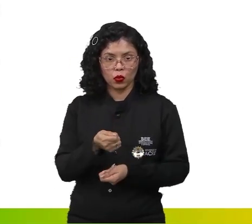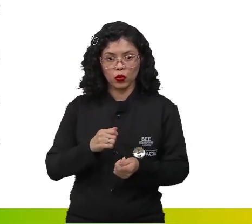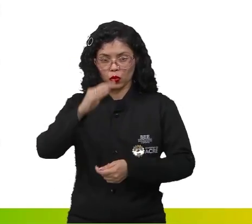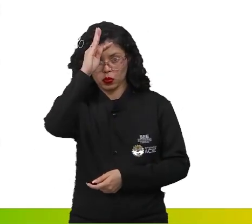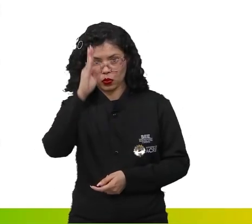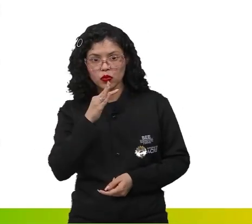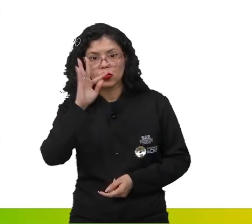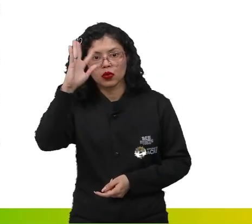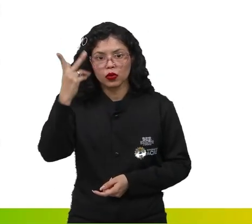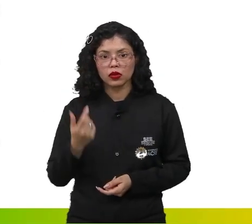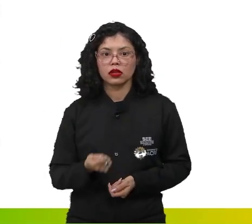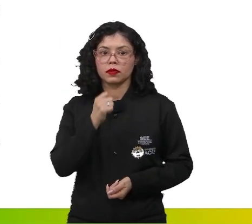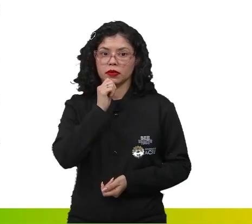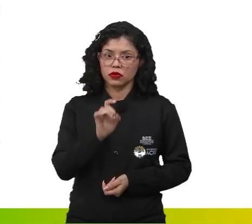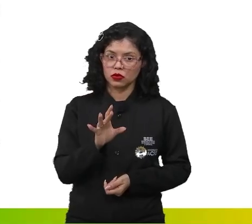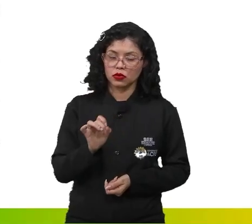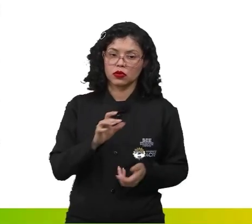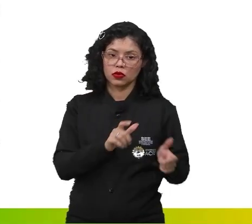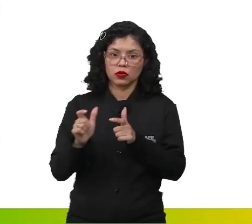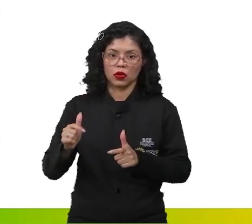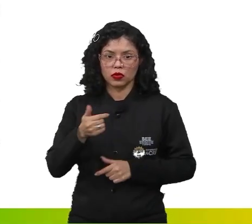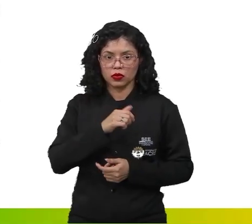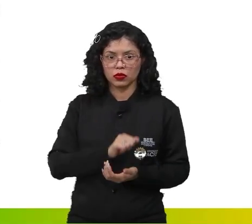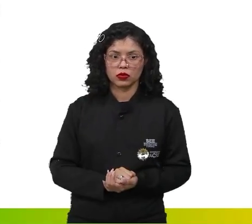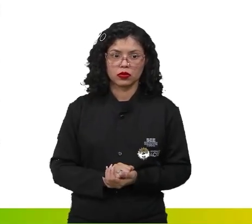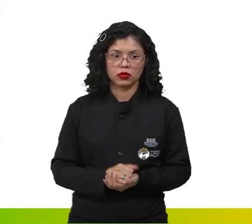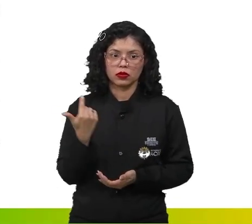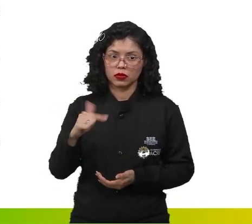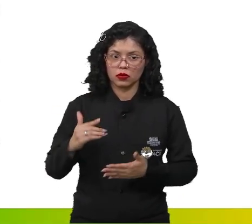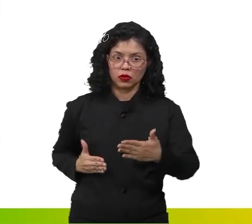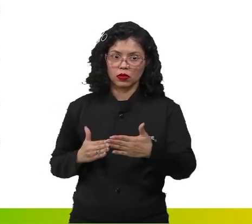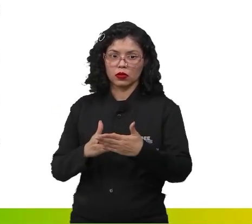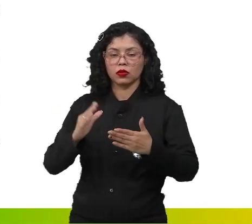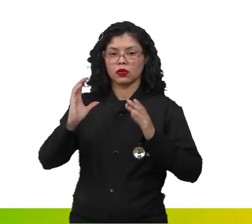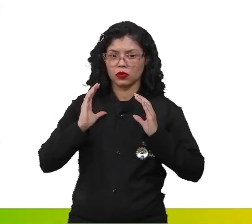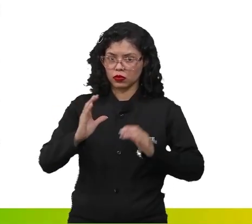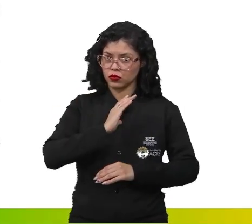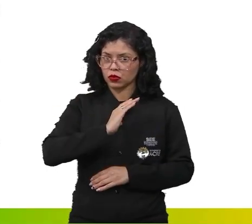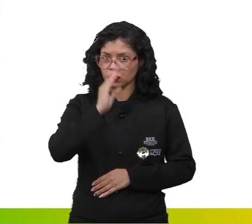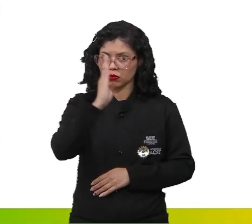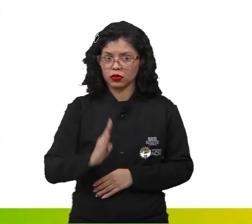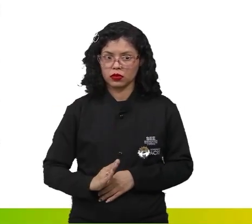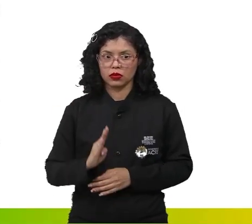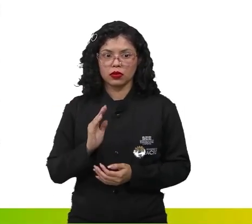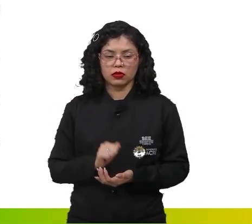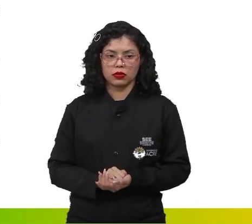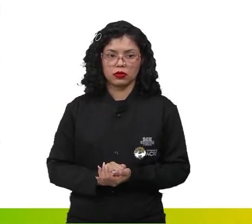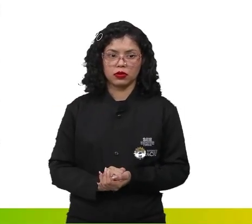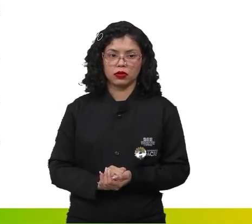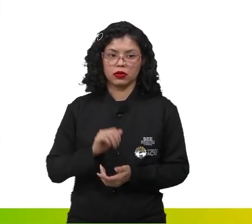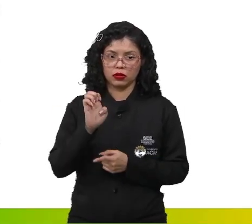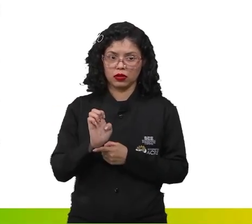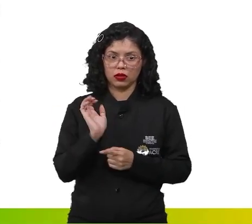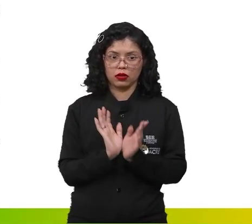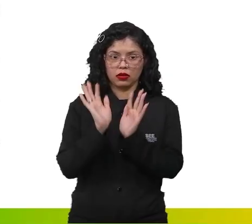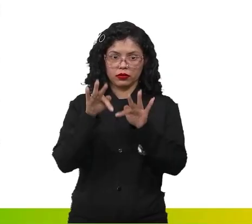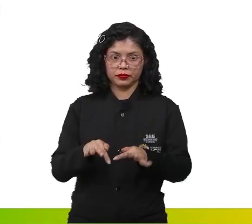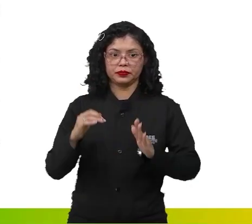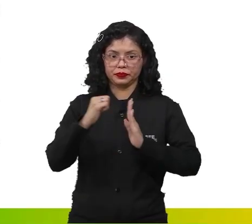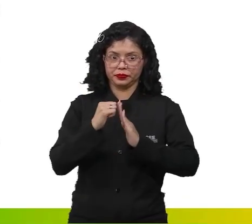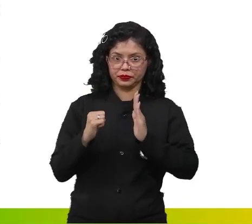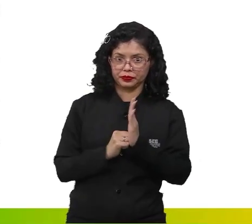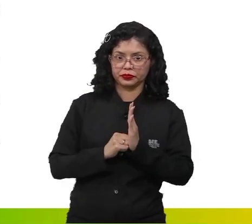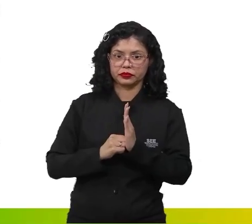das tradições africanas apenas em áreas rurais, sem impacto nas cidades brasileiras. Letra E. O fim do